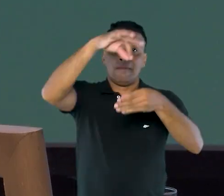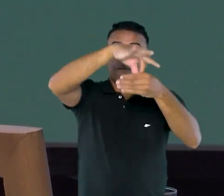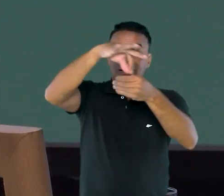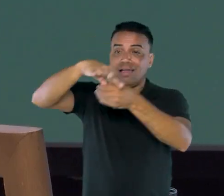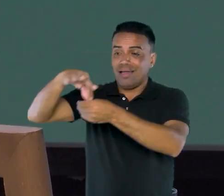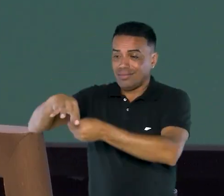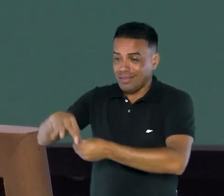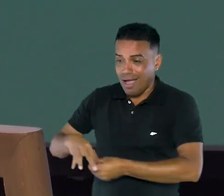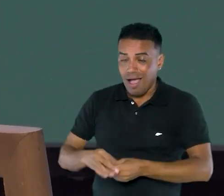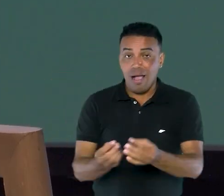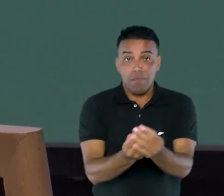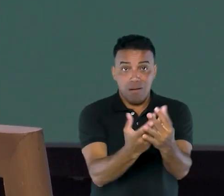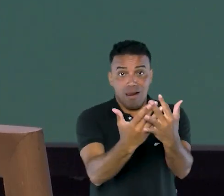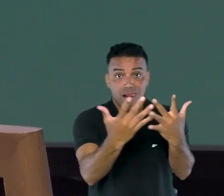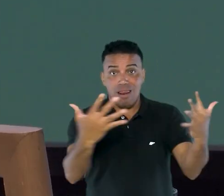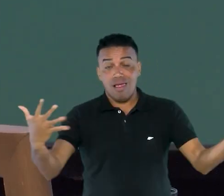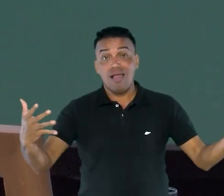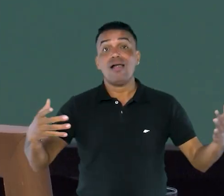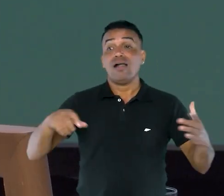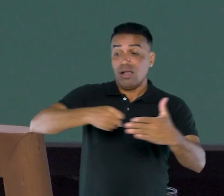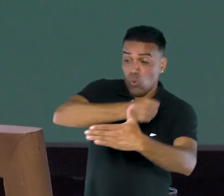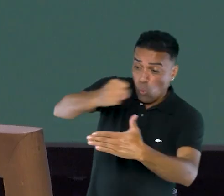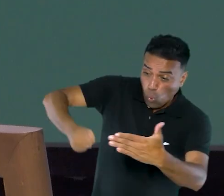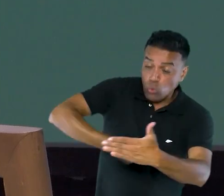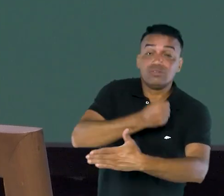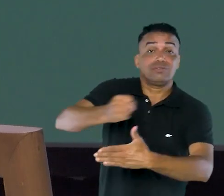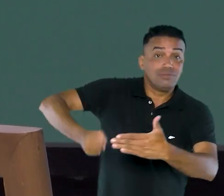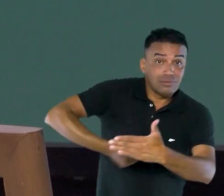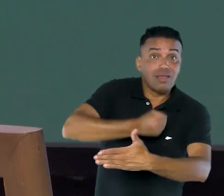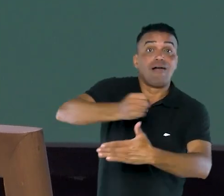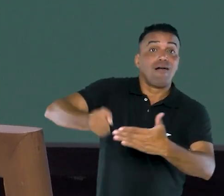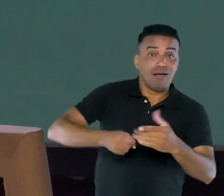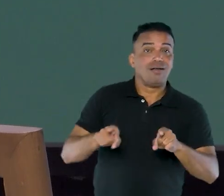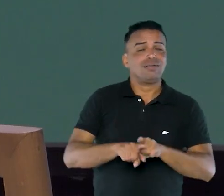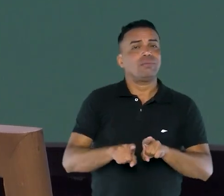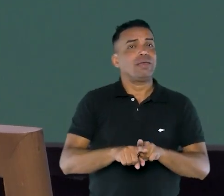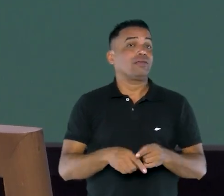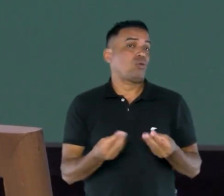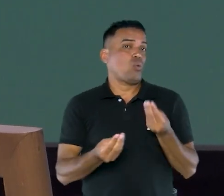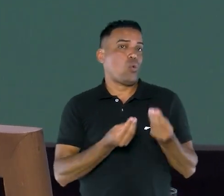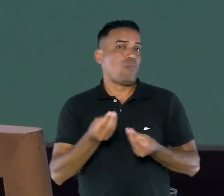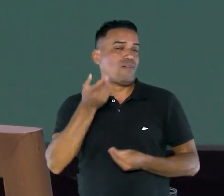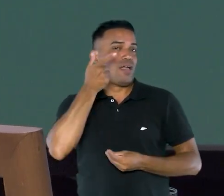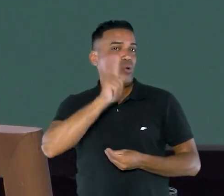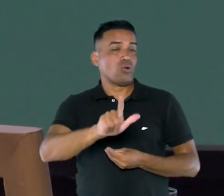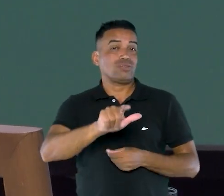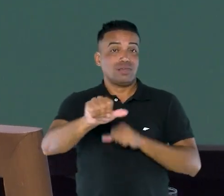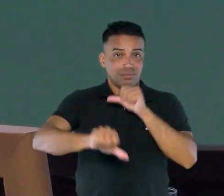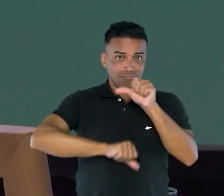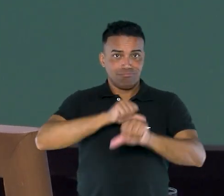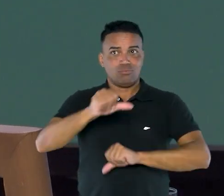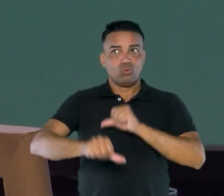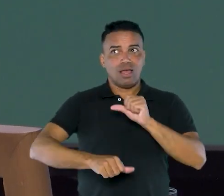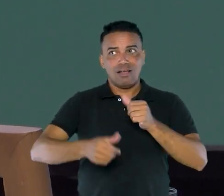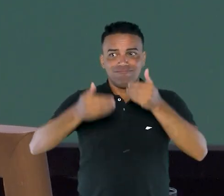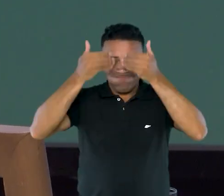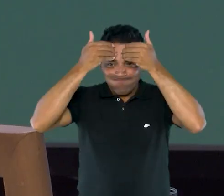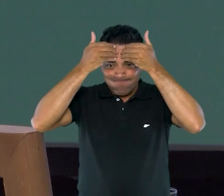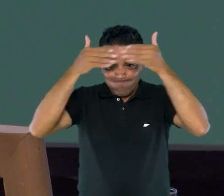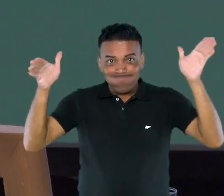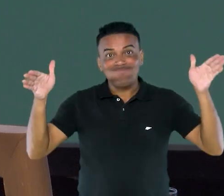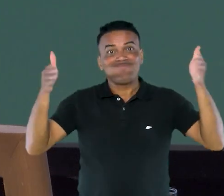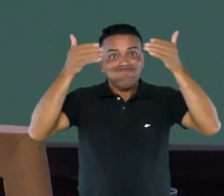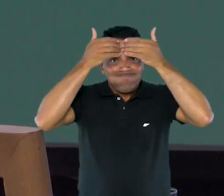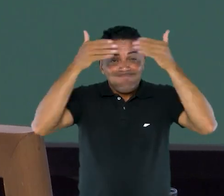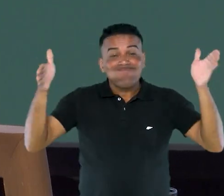a plantar, cozinhar, vai ser o local. Como é que a gente vai conseguir mudar a